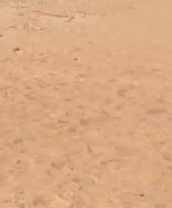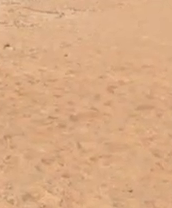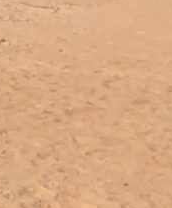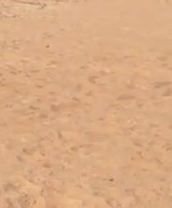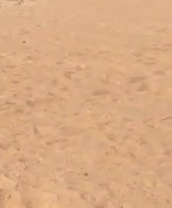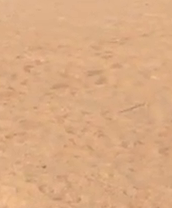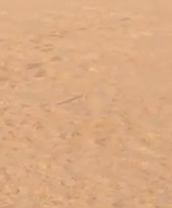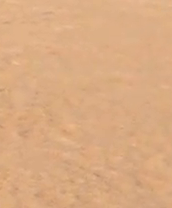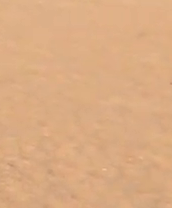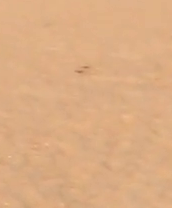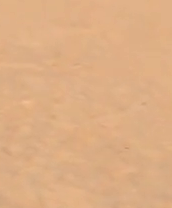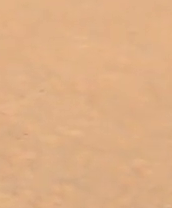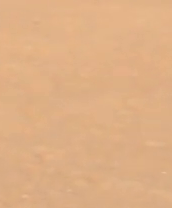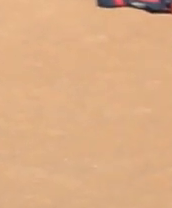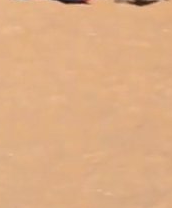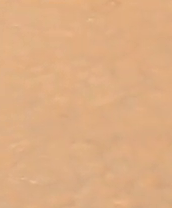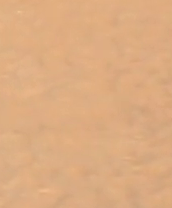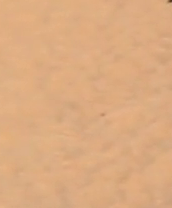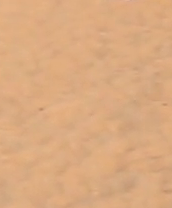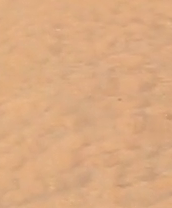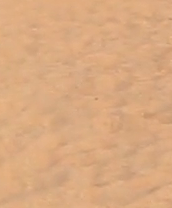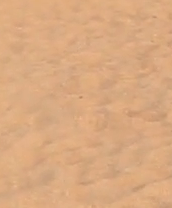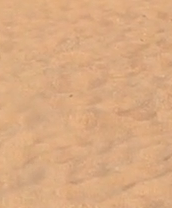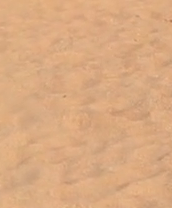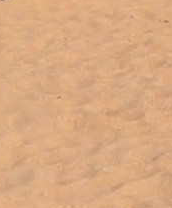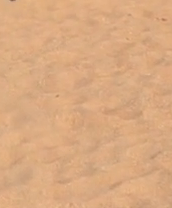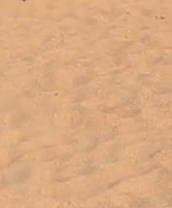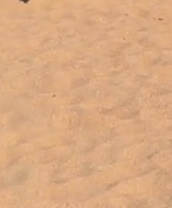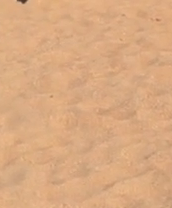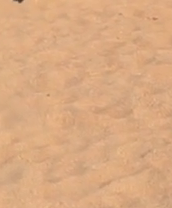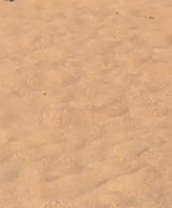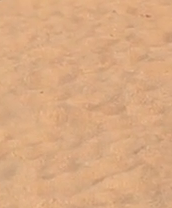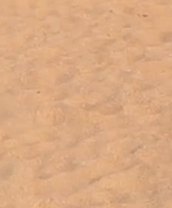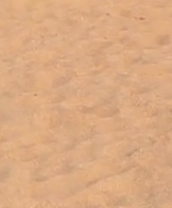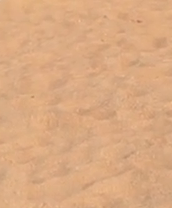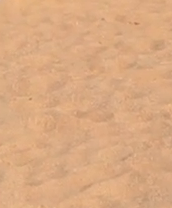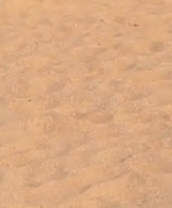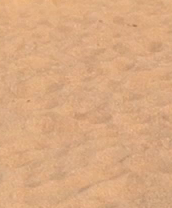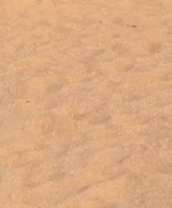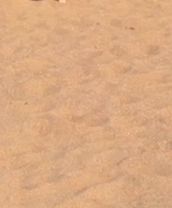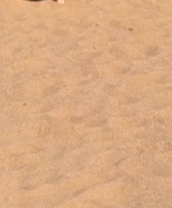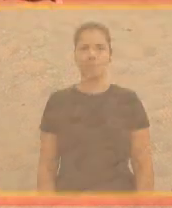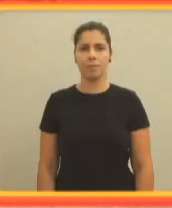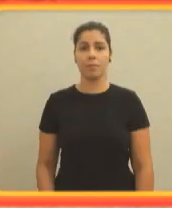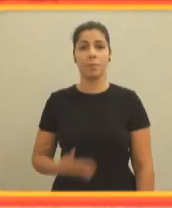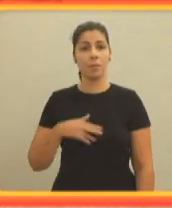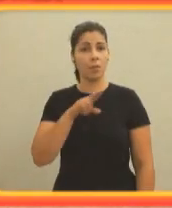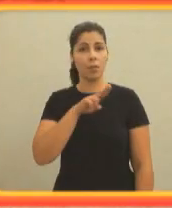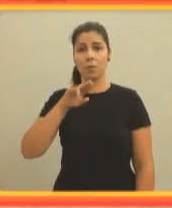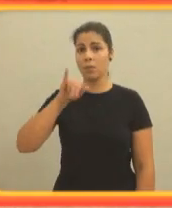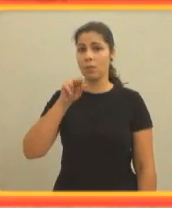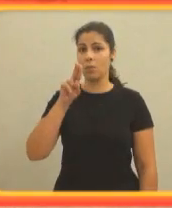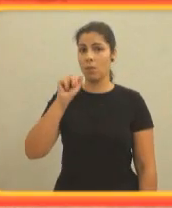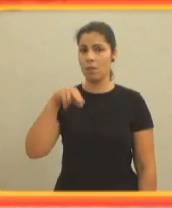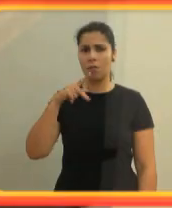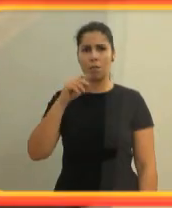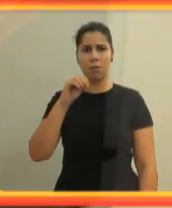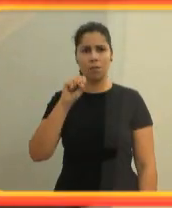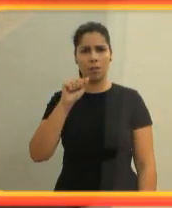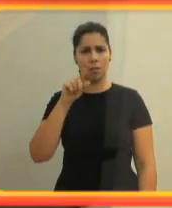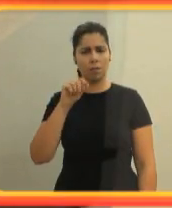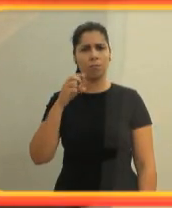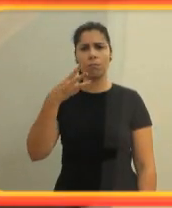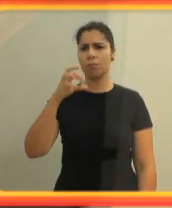uma das pranchas da capa. Entrevista com um cadeirante vestido com roupa de mergulho. Meu nome é Juan Martins de Posadas,